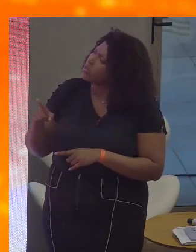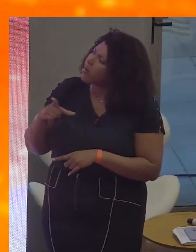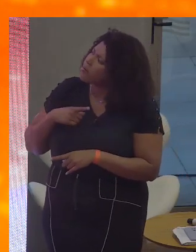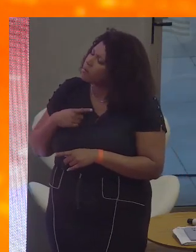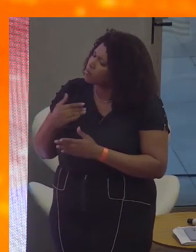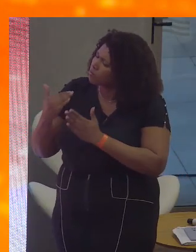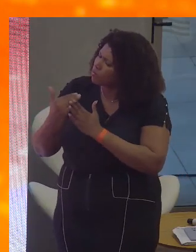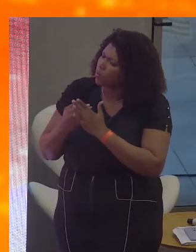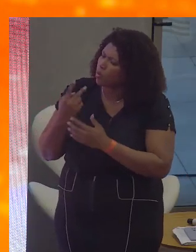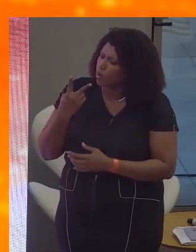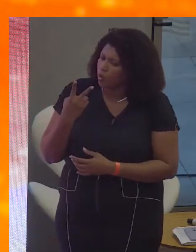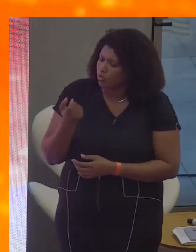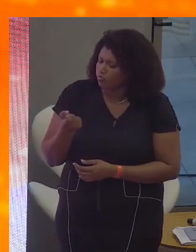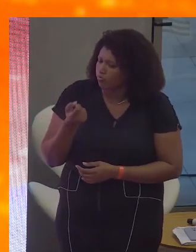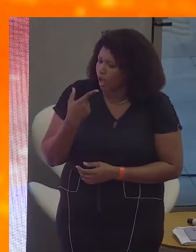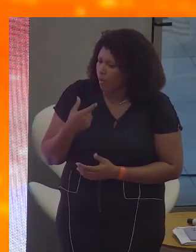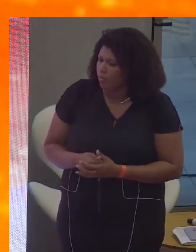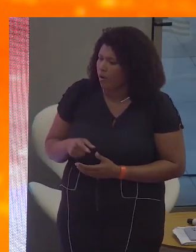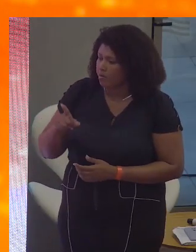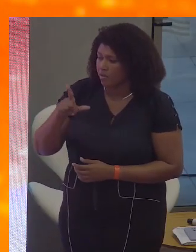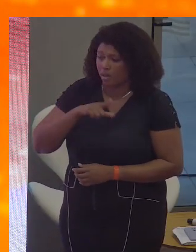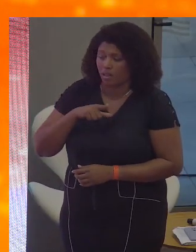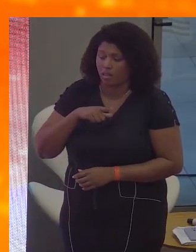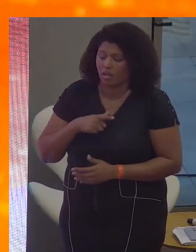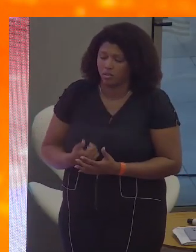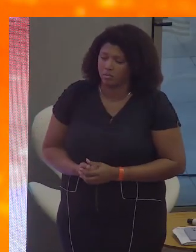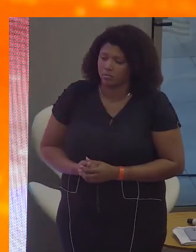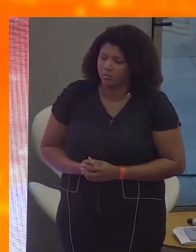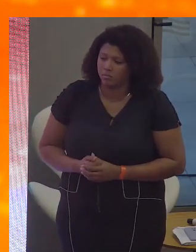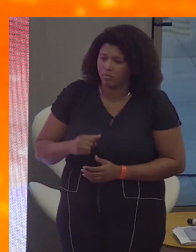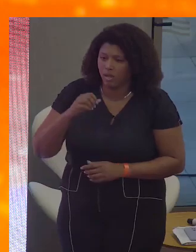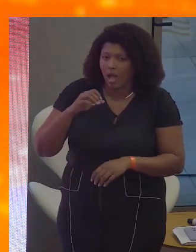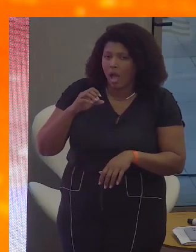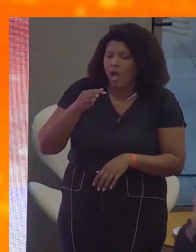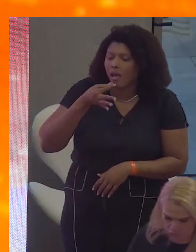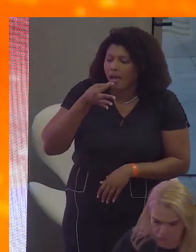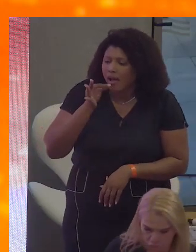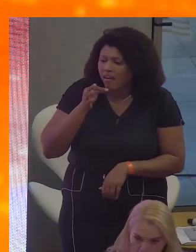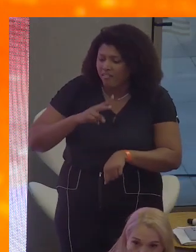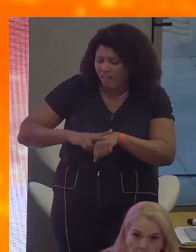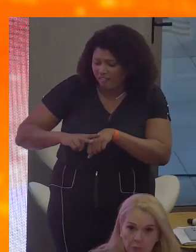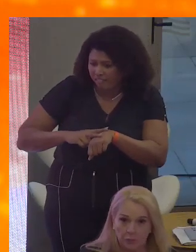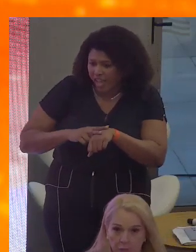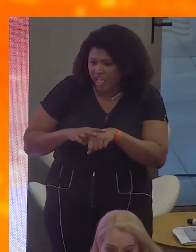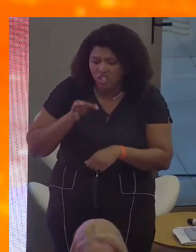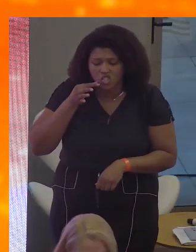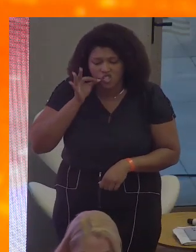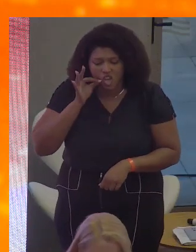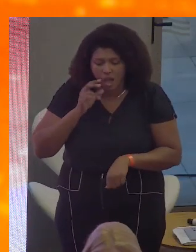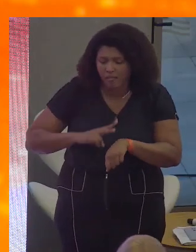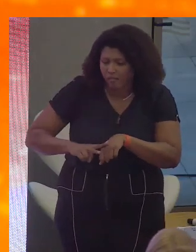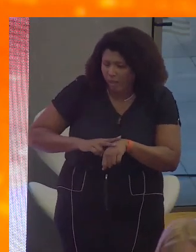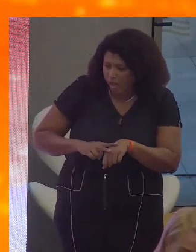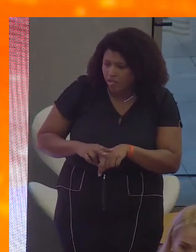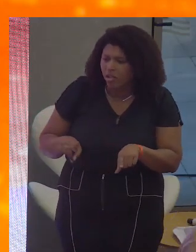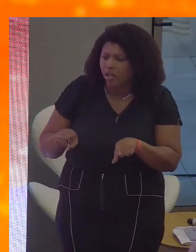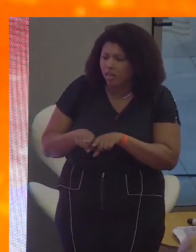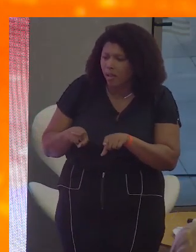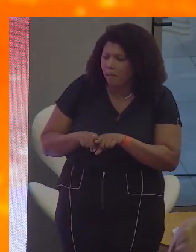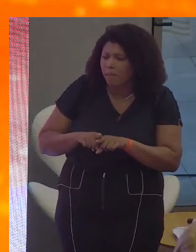por 2 cápsulas. Então, você tem lá, ó, café verde, chá verde,